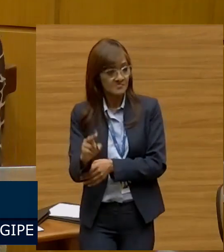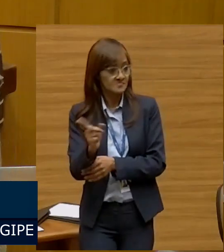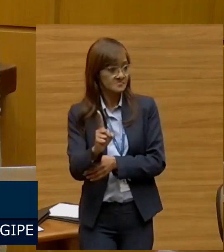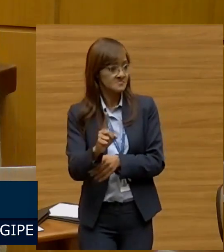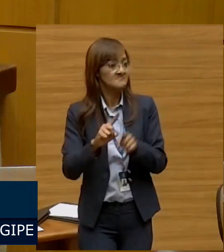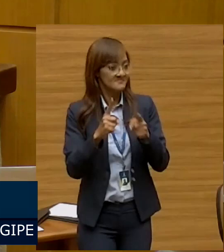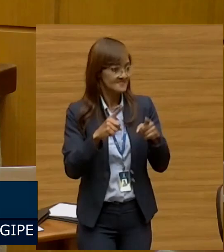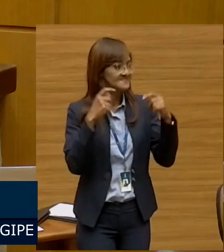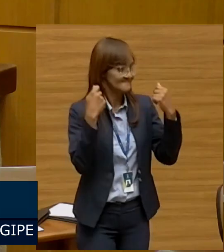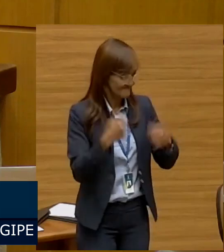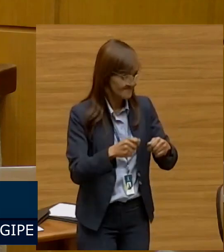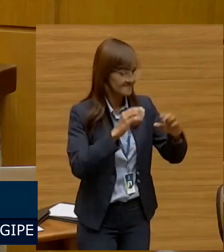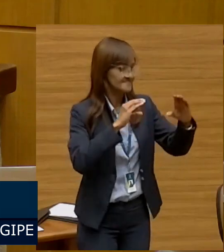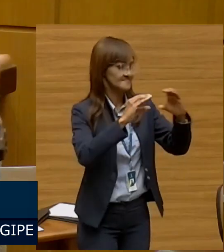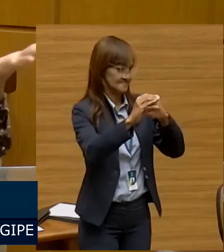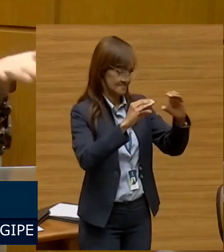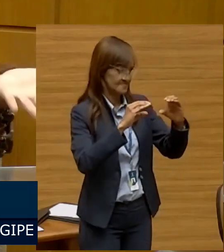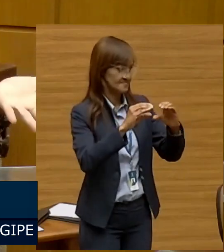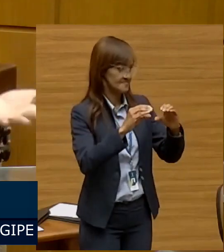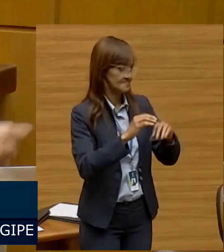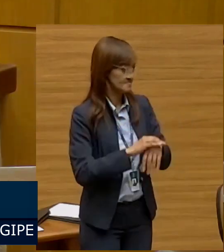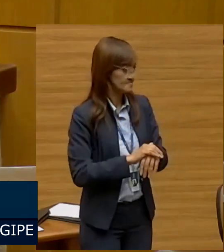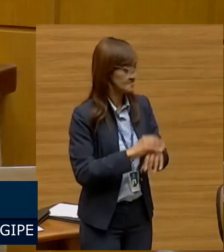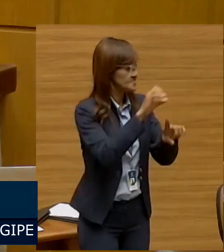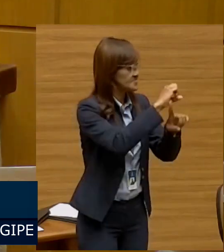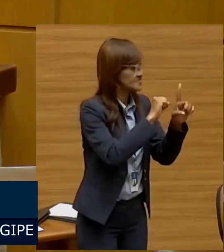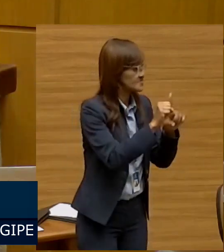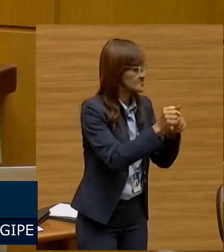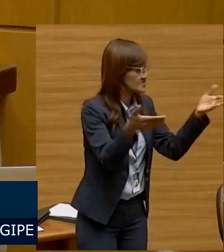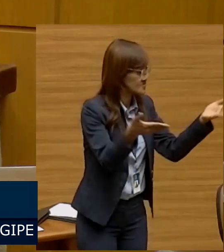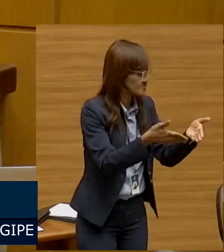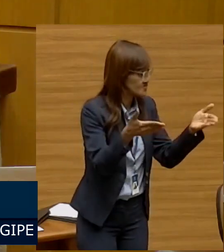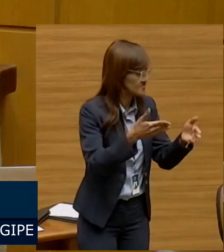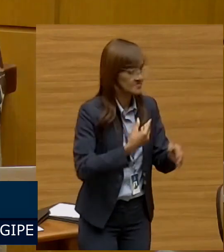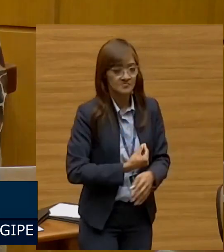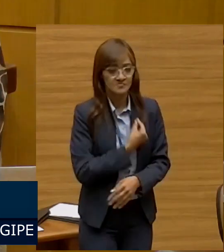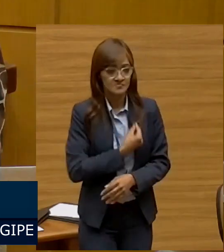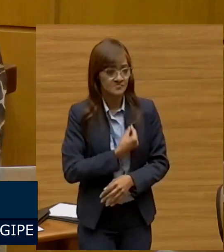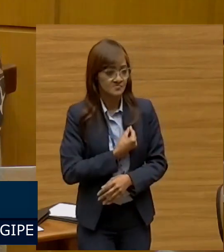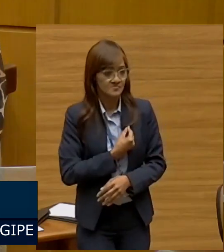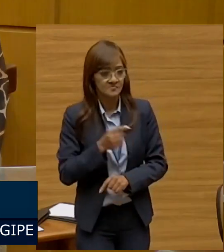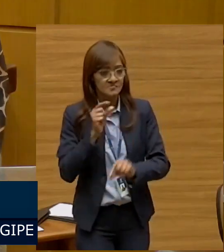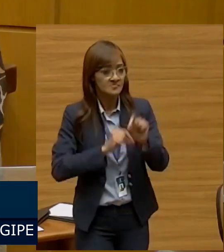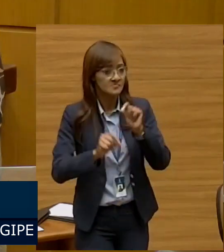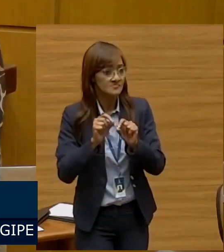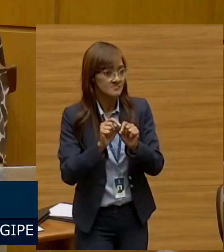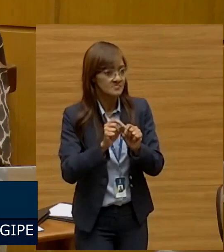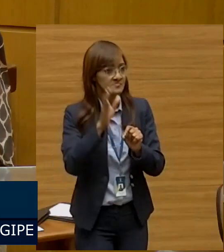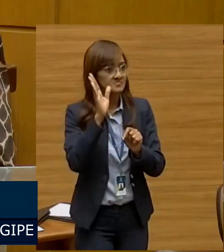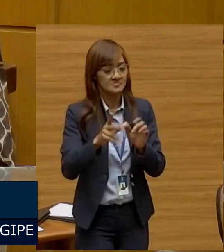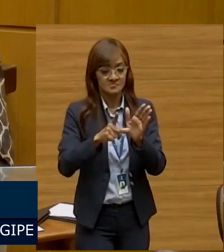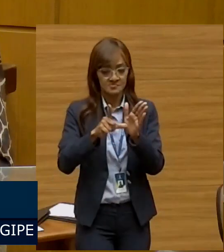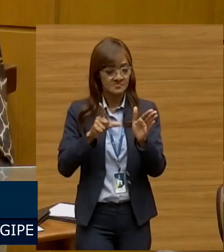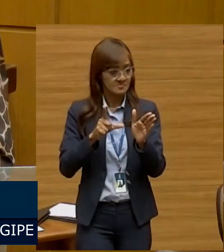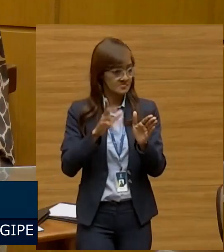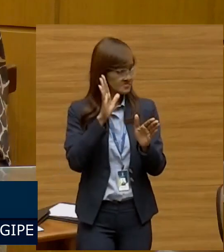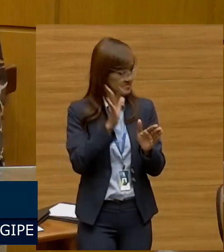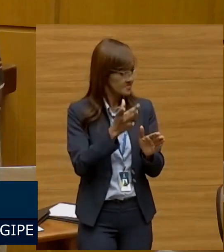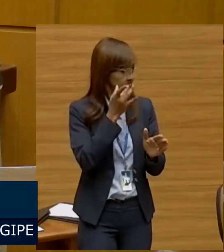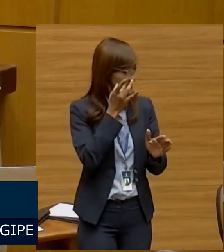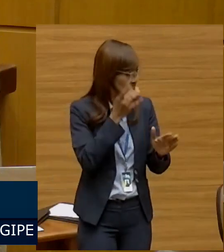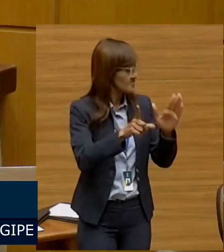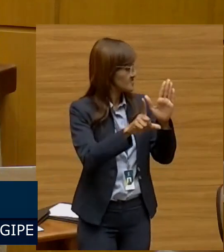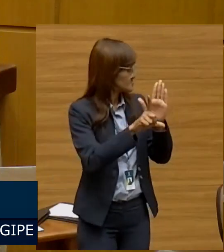precisa existir. A sociedade que vivemos, apesar do avanço do aparato legal, né, como já vimos aqui, das